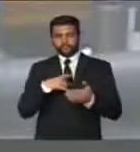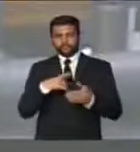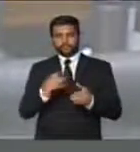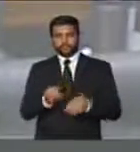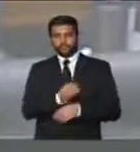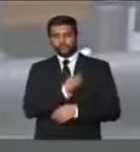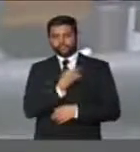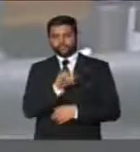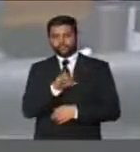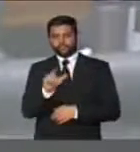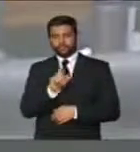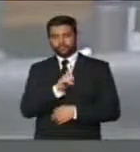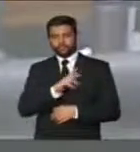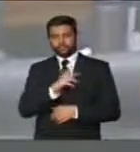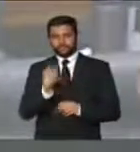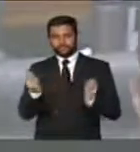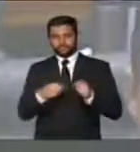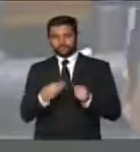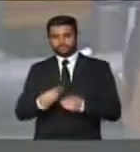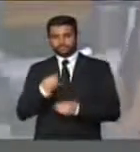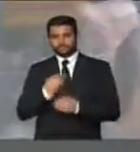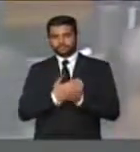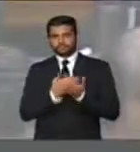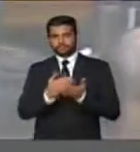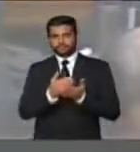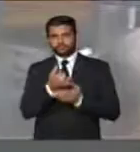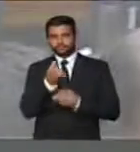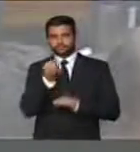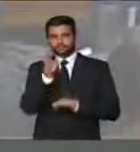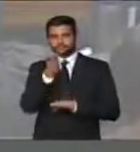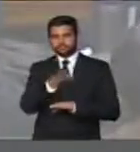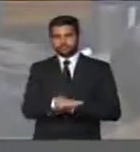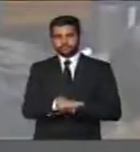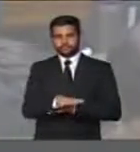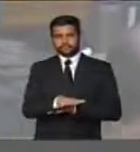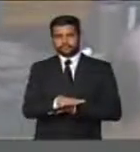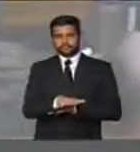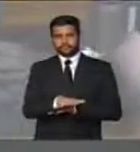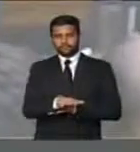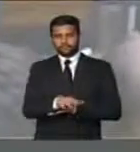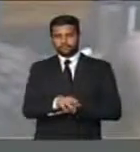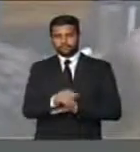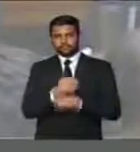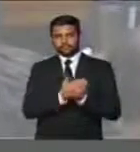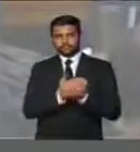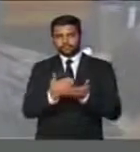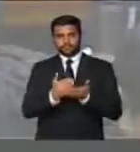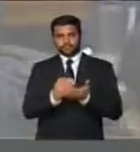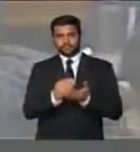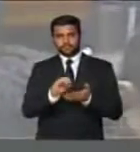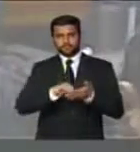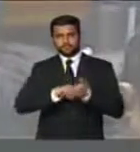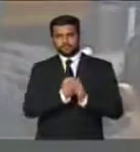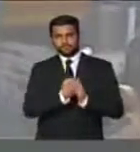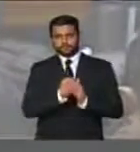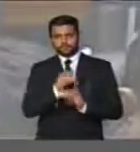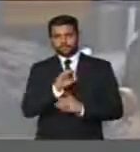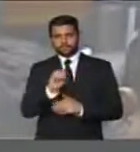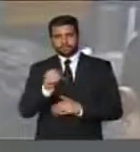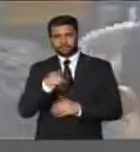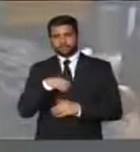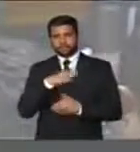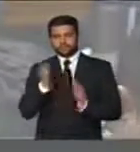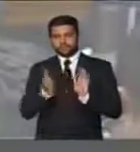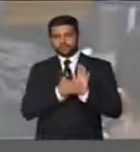quórum só ter sido possível a partir das 6 horas da tarde, e de um processo de obstrução de